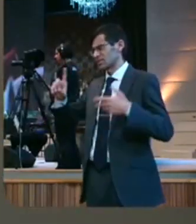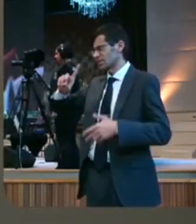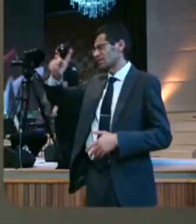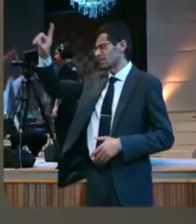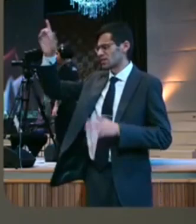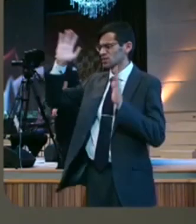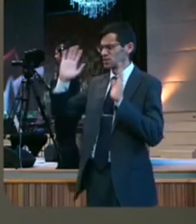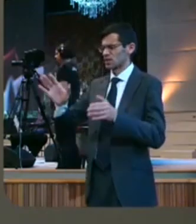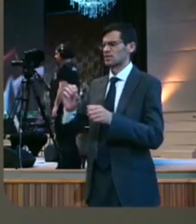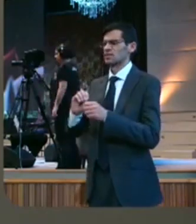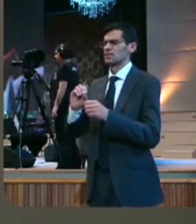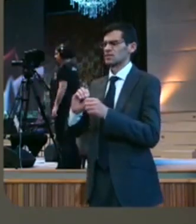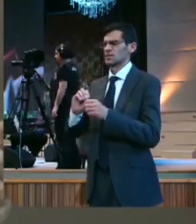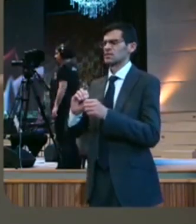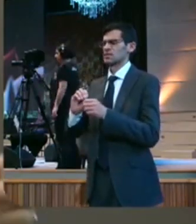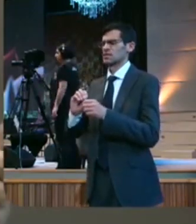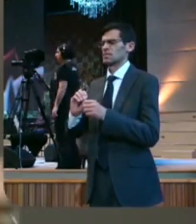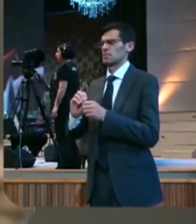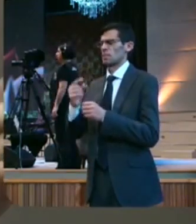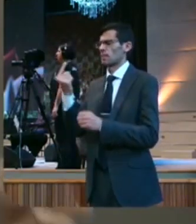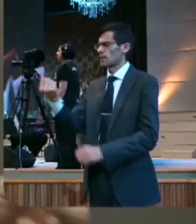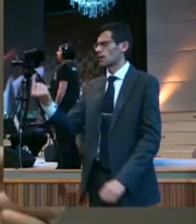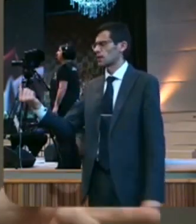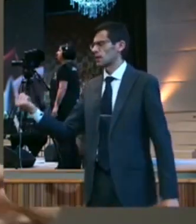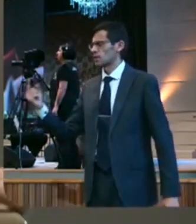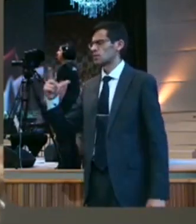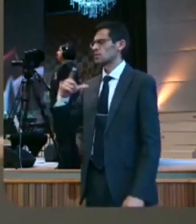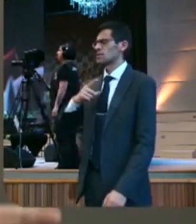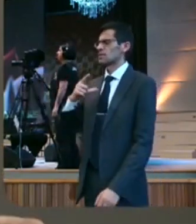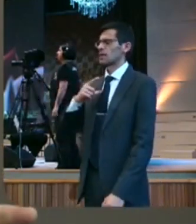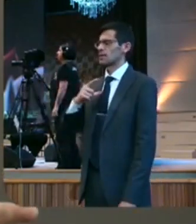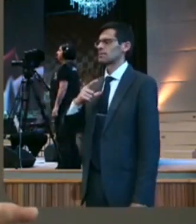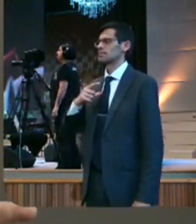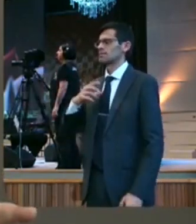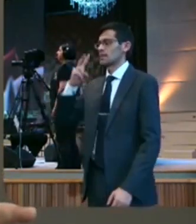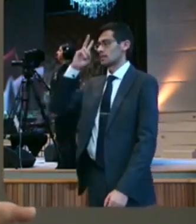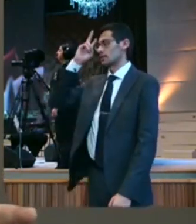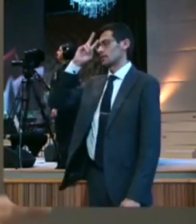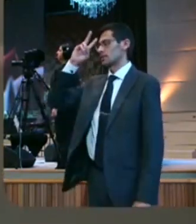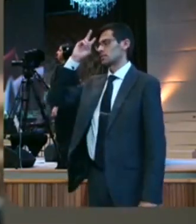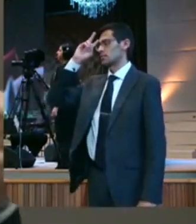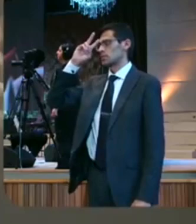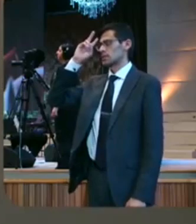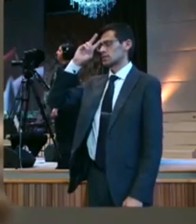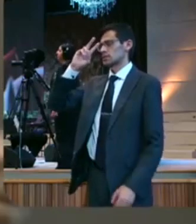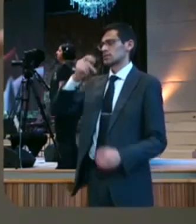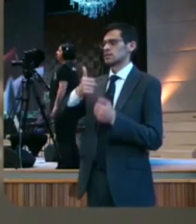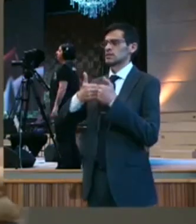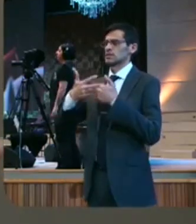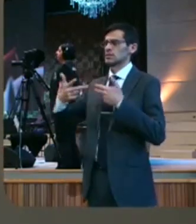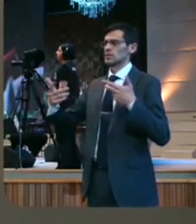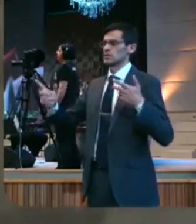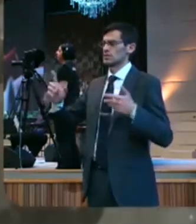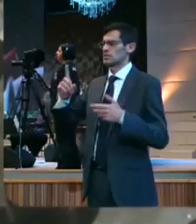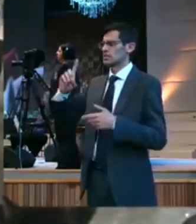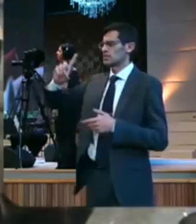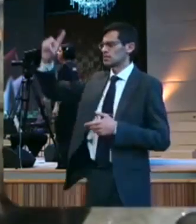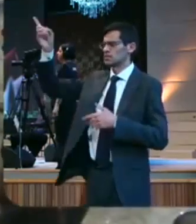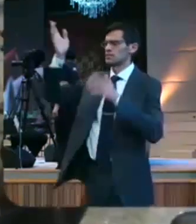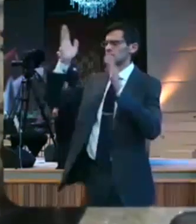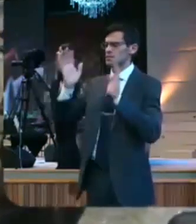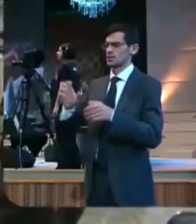grandiosas. Cada um aqui tem marcas na sua vida dos grandes feitos do